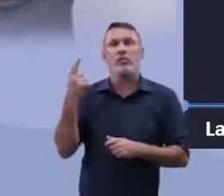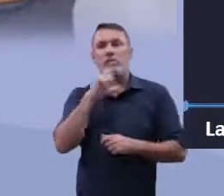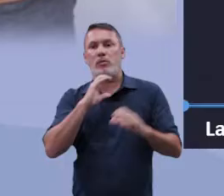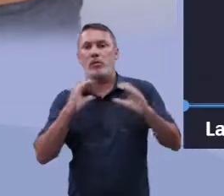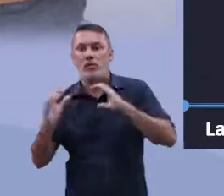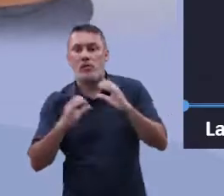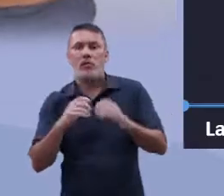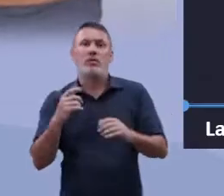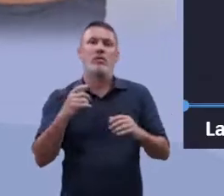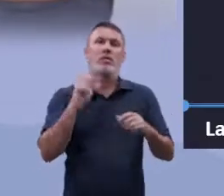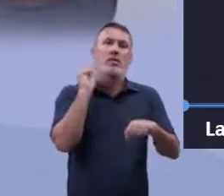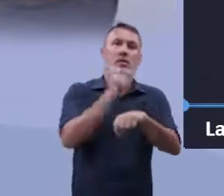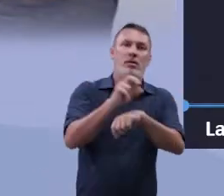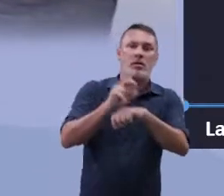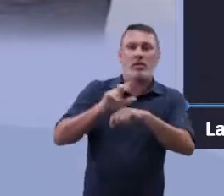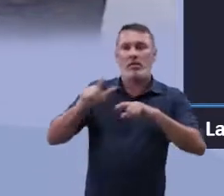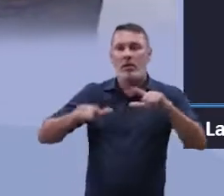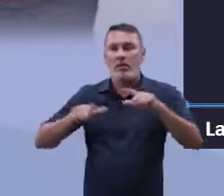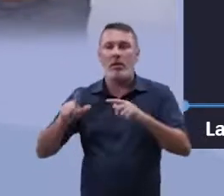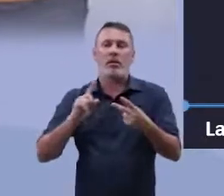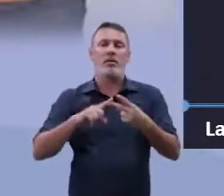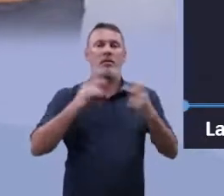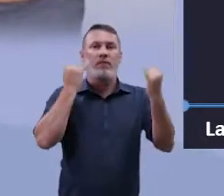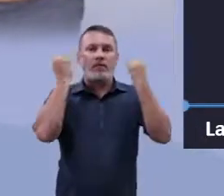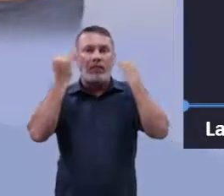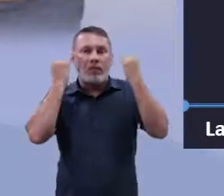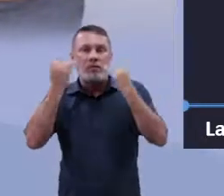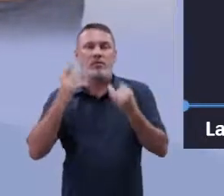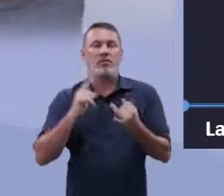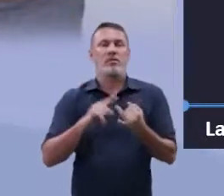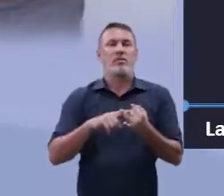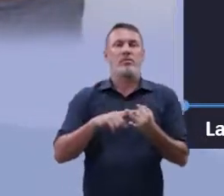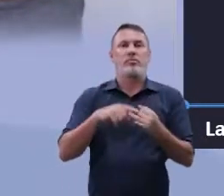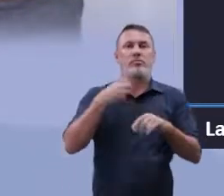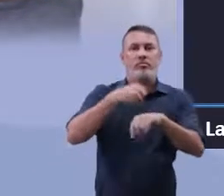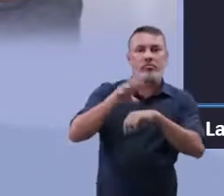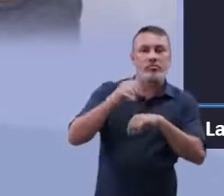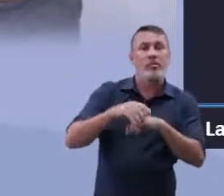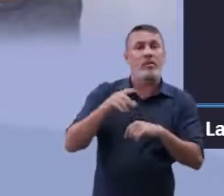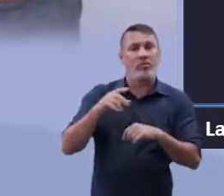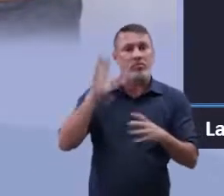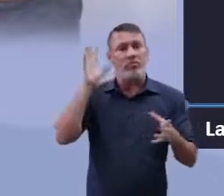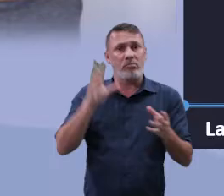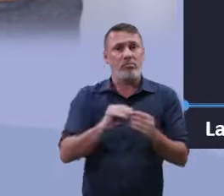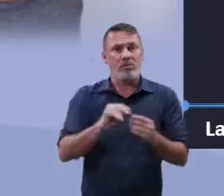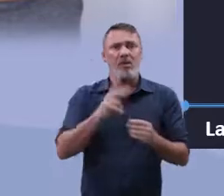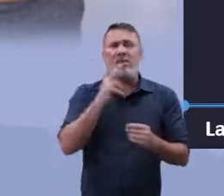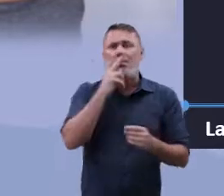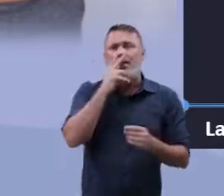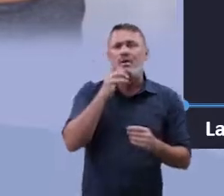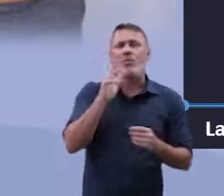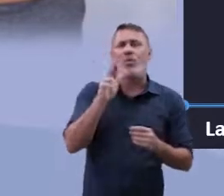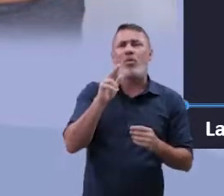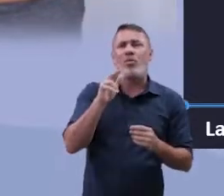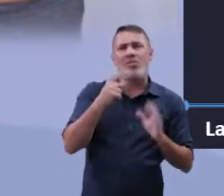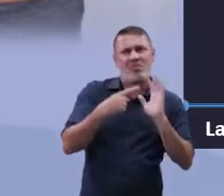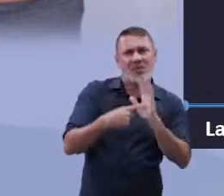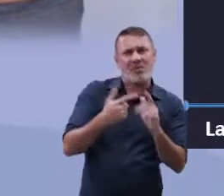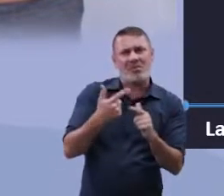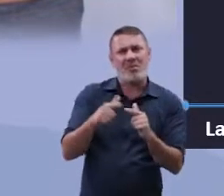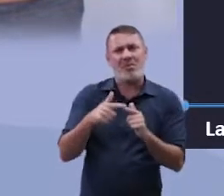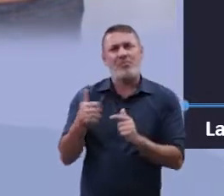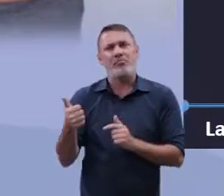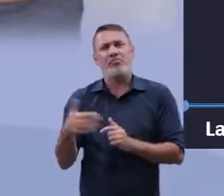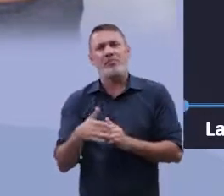para conseguir um emprego, para saber uma informação. Entende? Então, parece uma coisa, volto a dizer, parece um